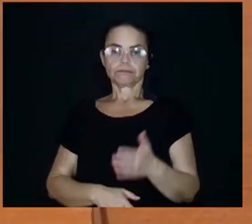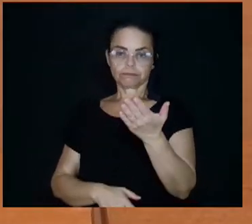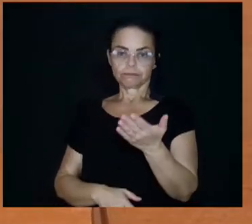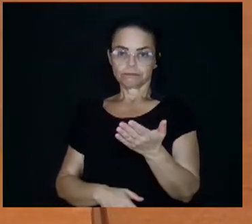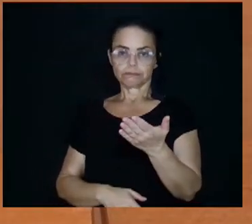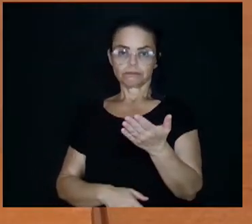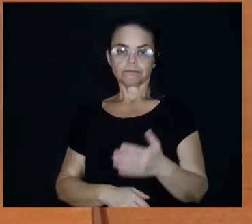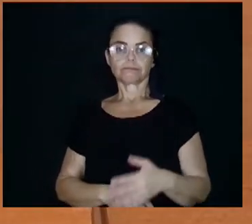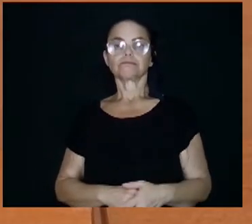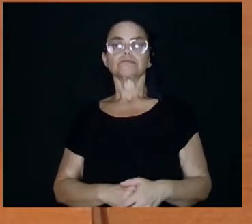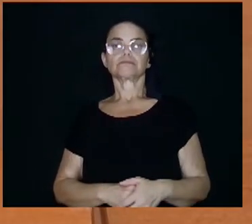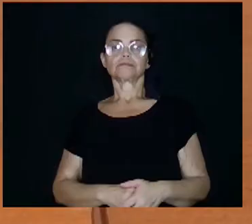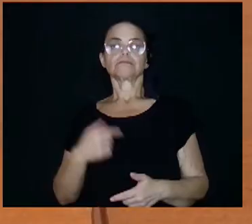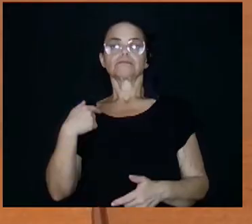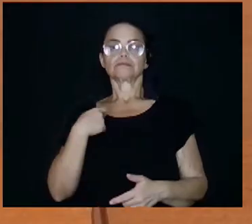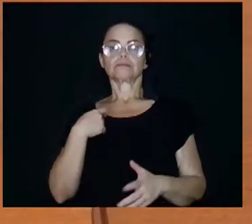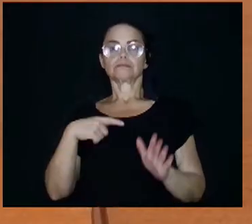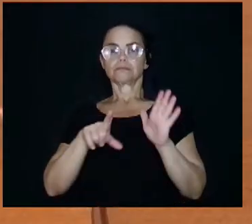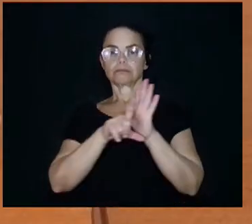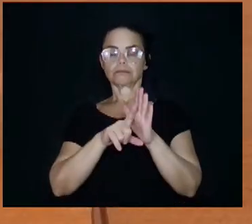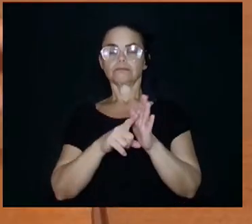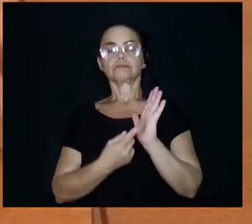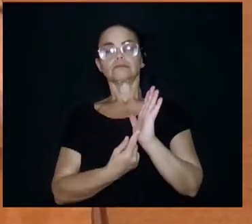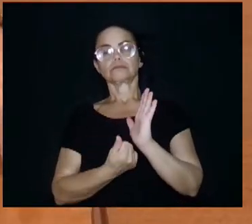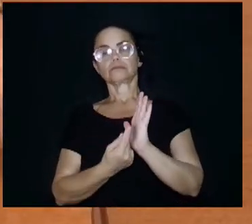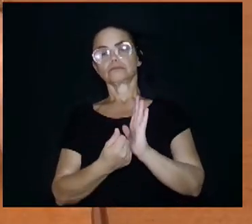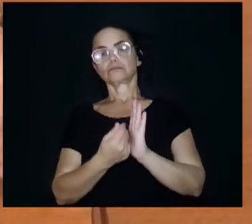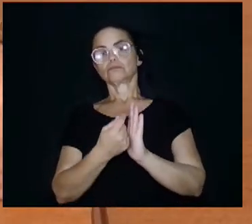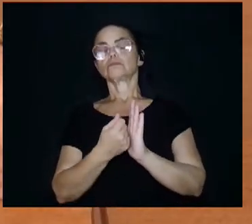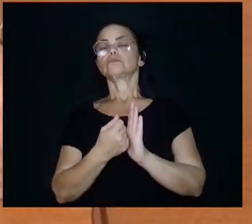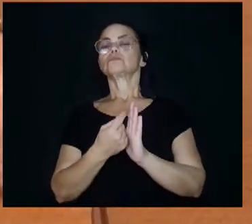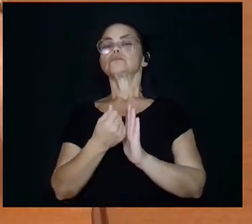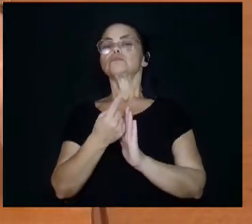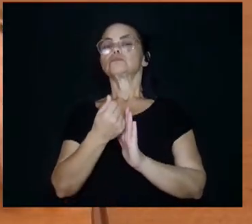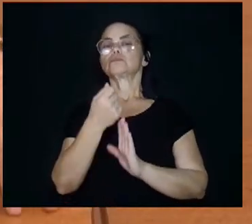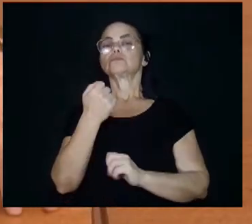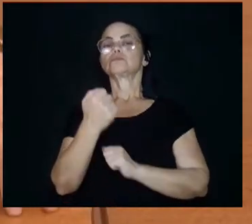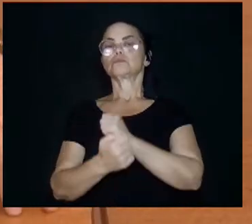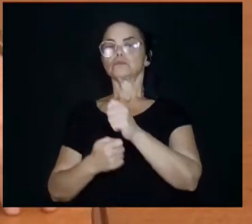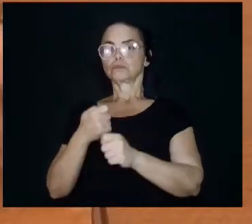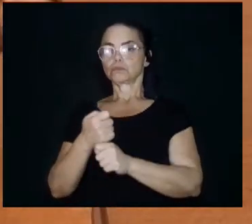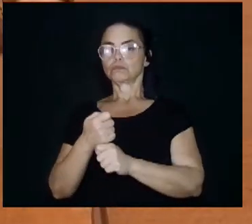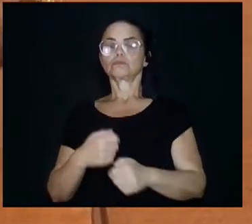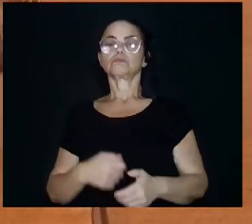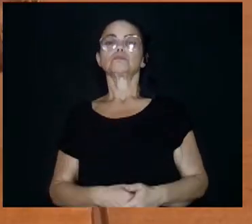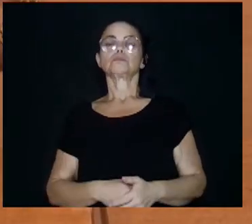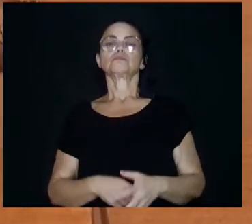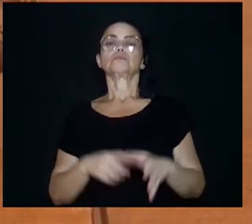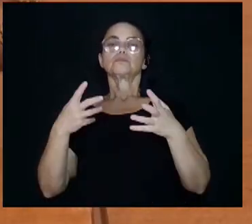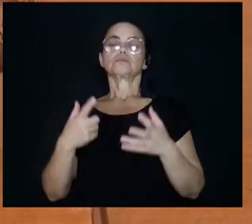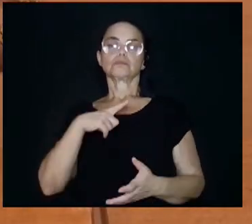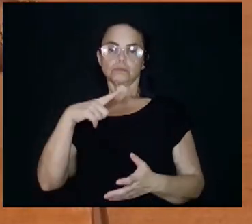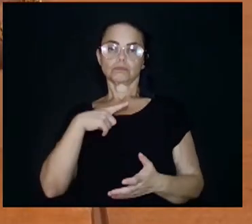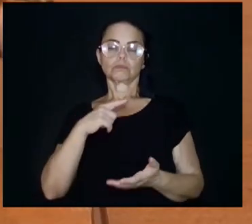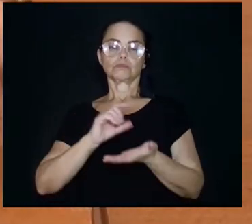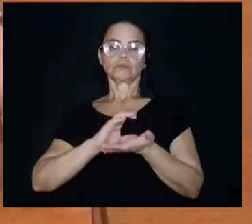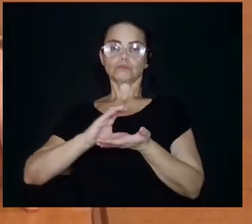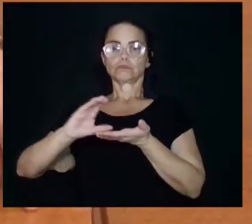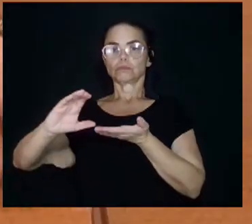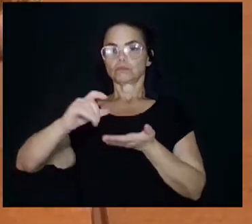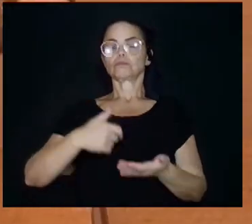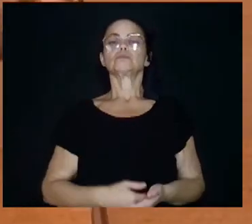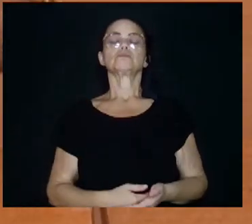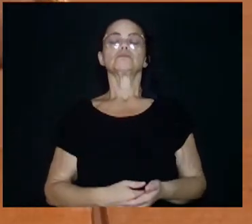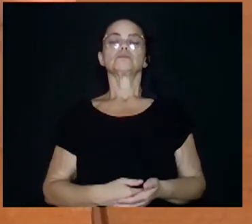Lá com uma lei de orçamento anual que preveja a dotação orçamentária para você aumentar a quantidade de servidores públicos